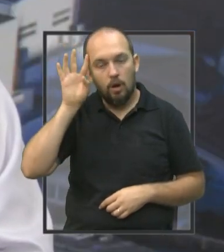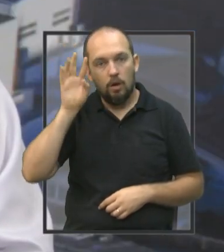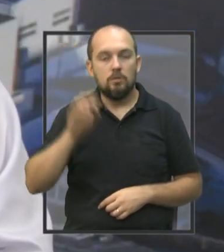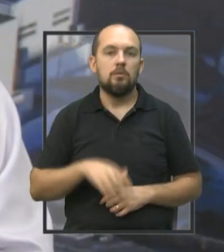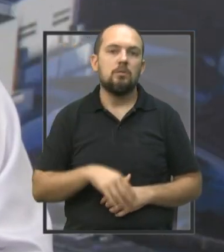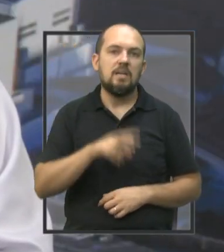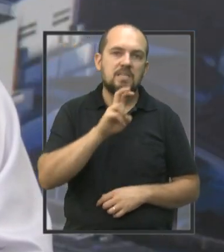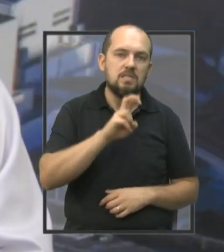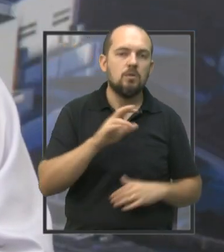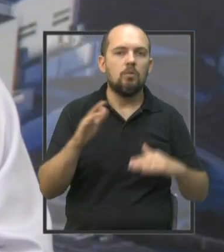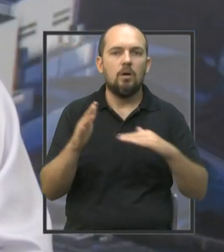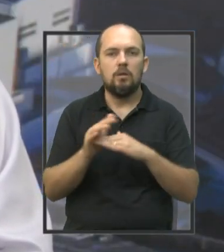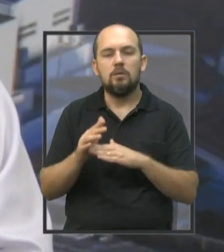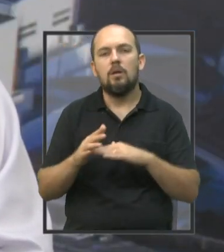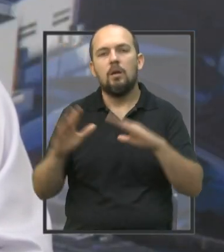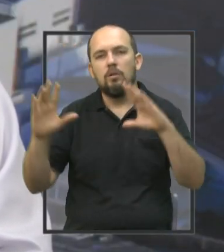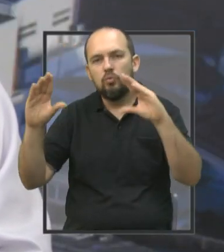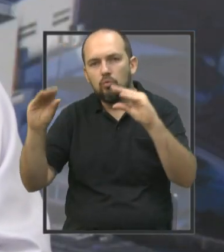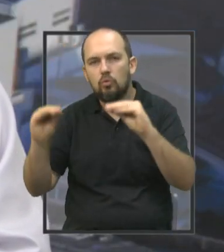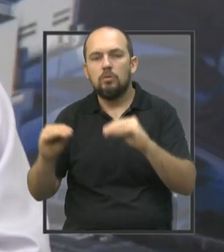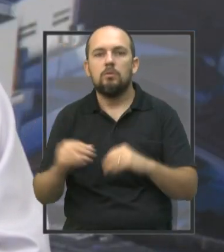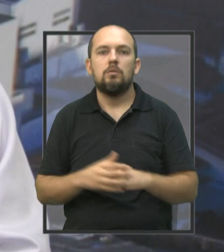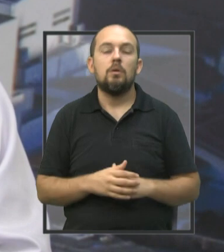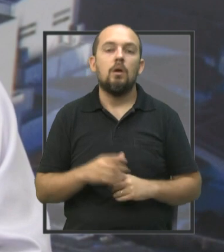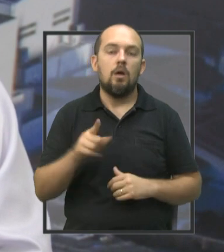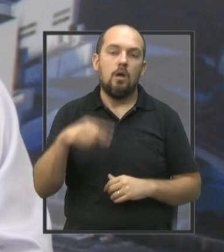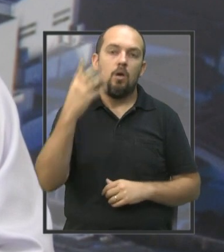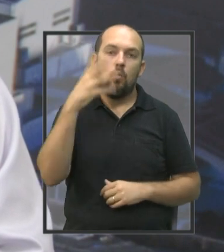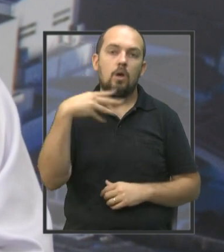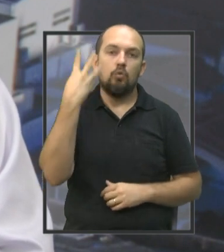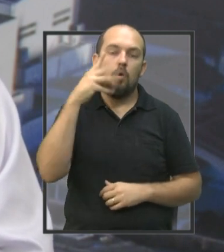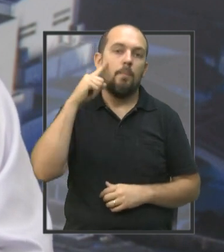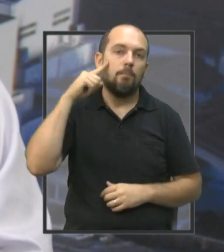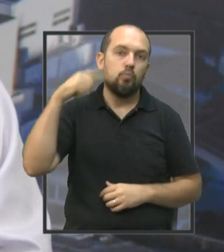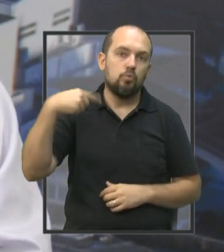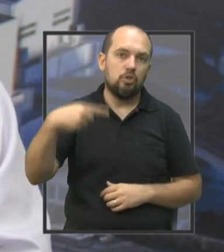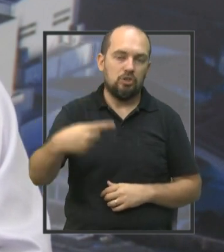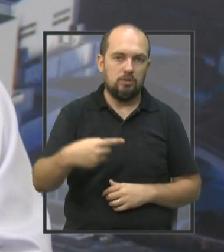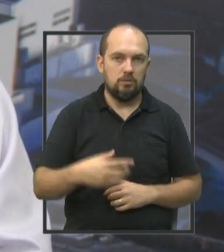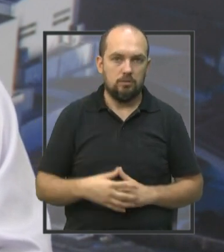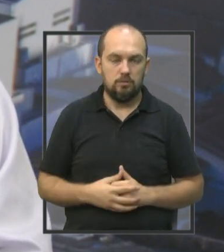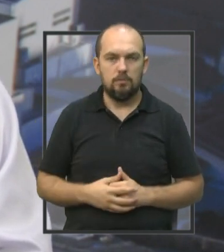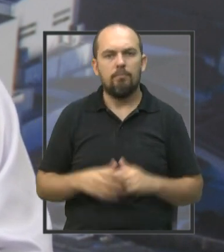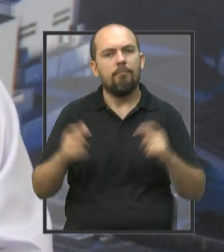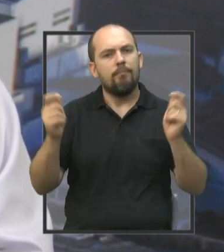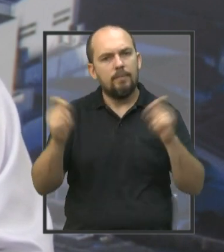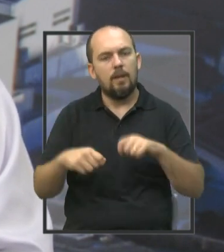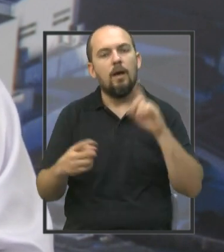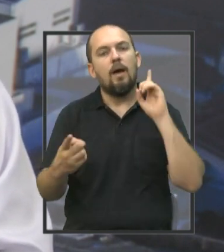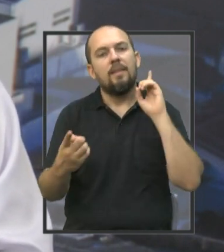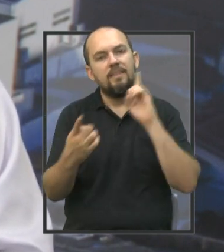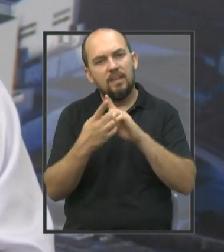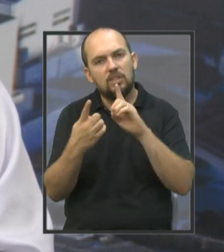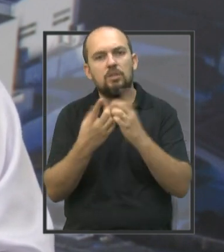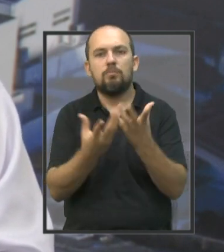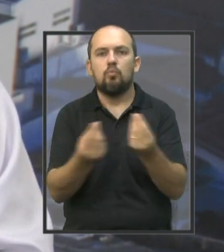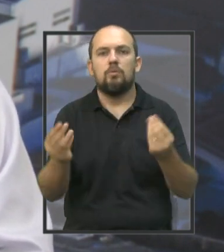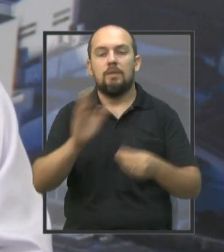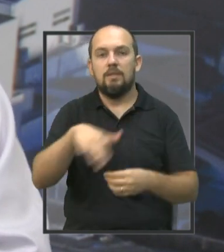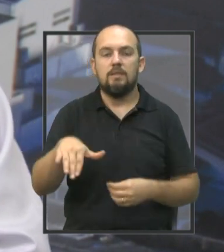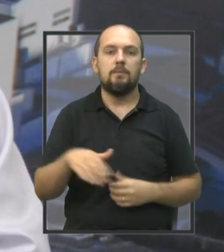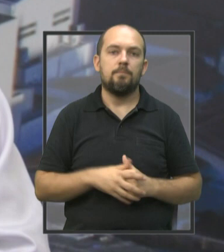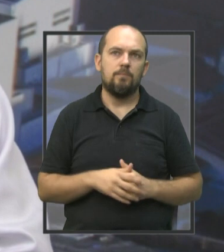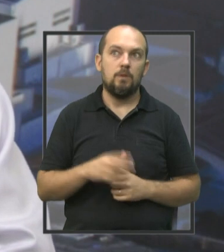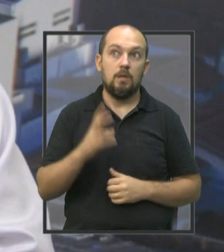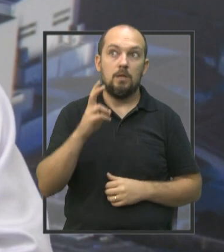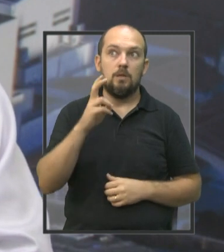né? 4 horas. São 4 horas por dia. Você entendeu? Dá para atender bastante criança. É 5 horas, na